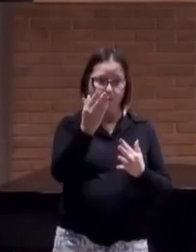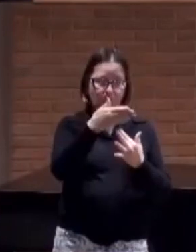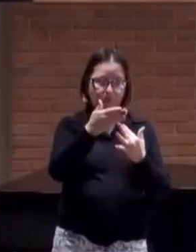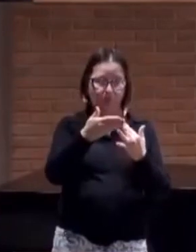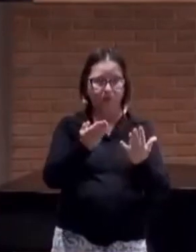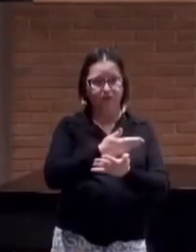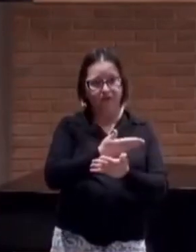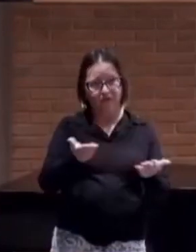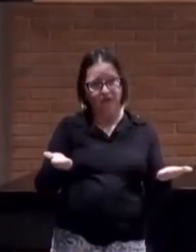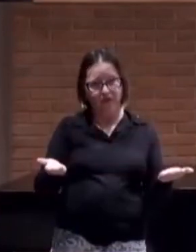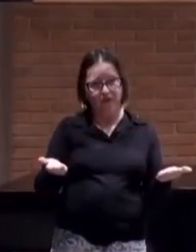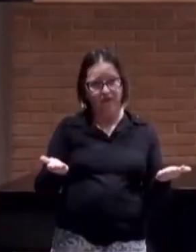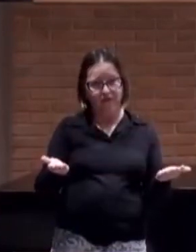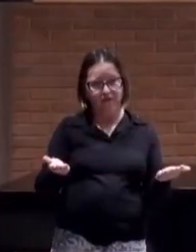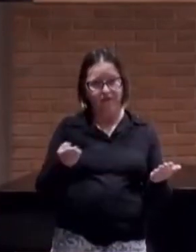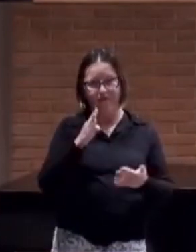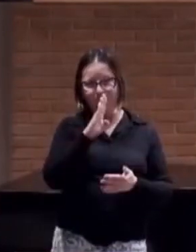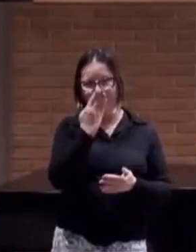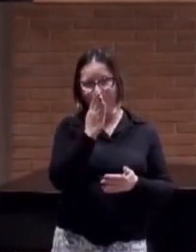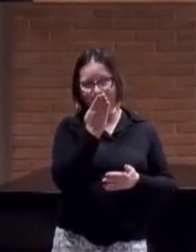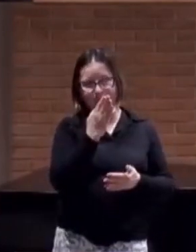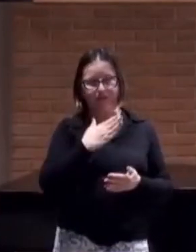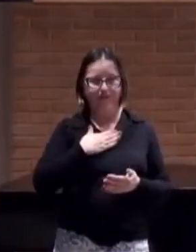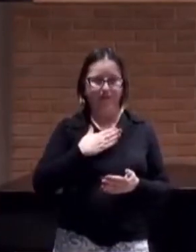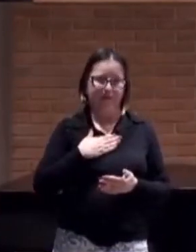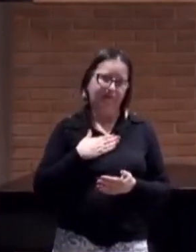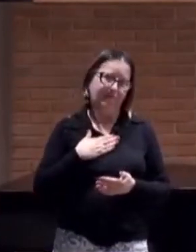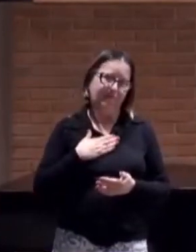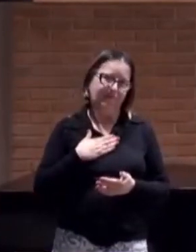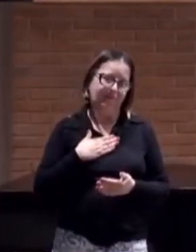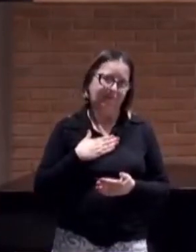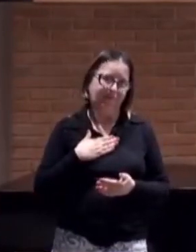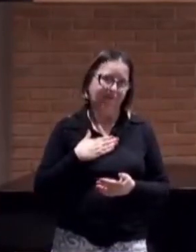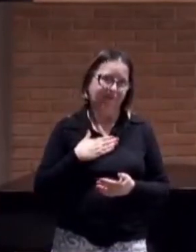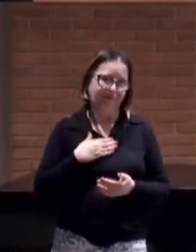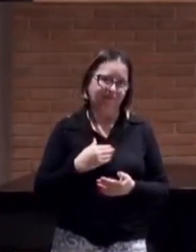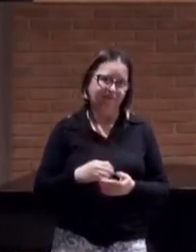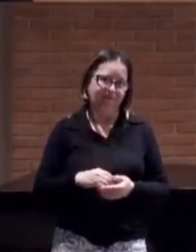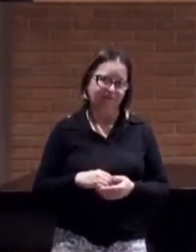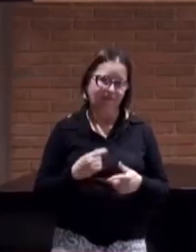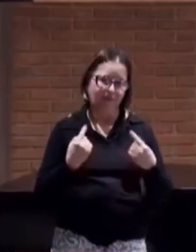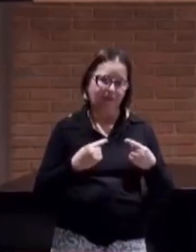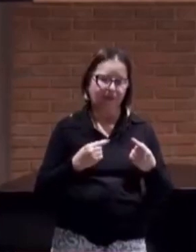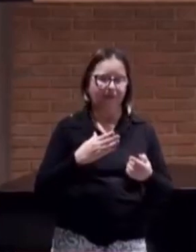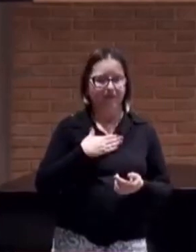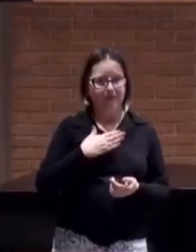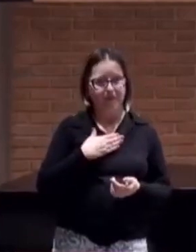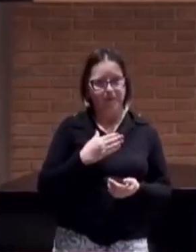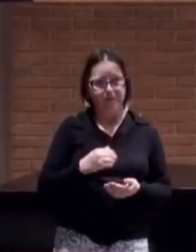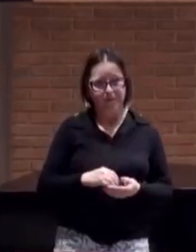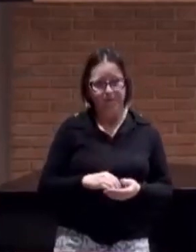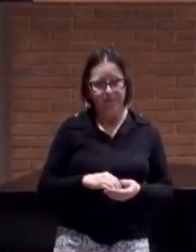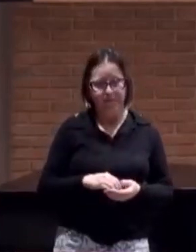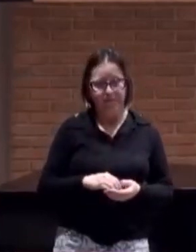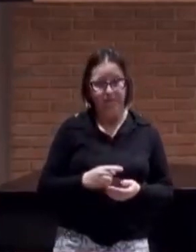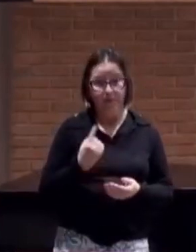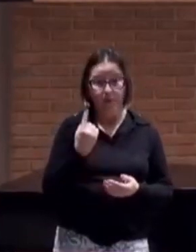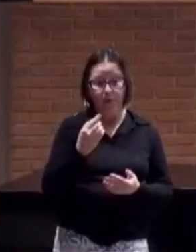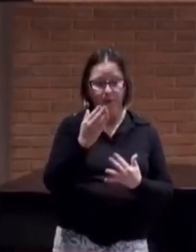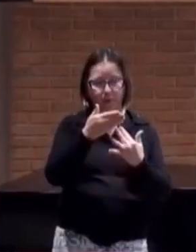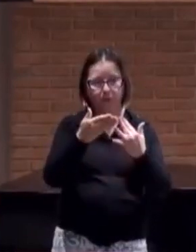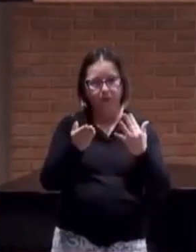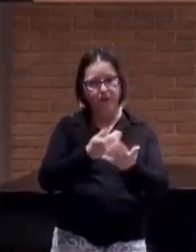vai me negar, vai pisar, vai me trair. Um dentre